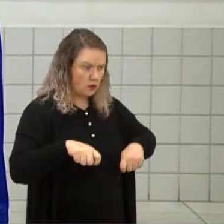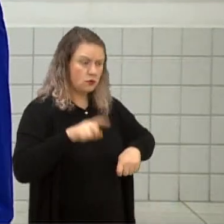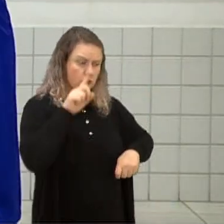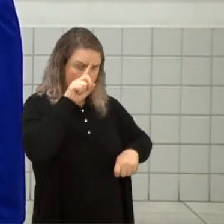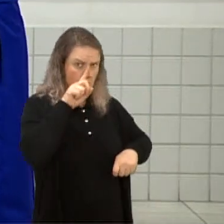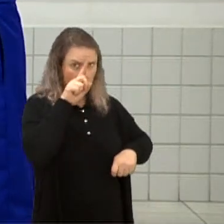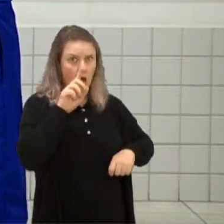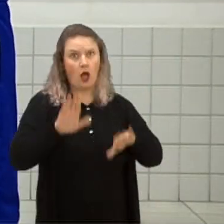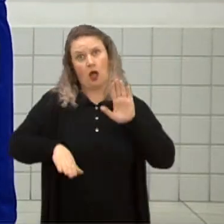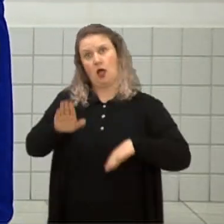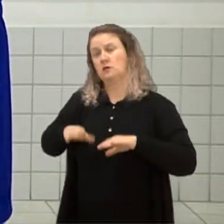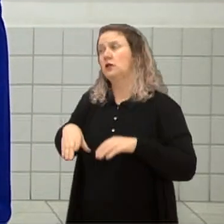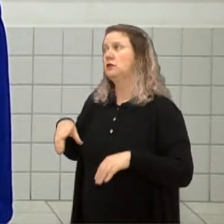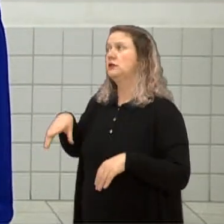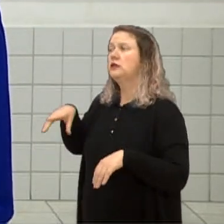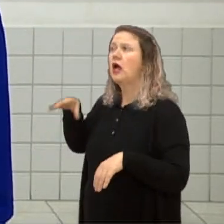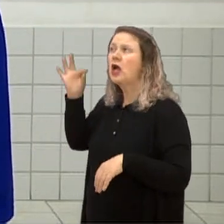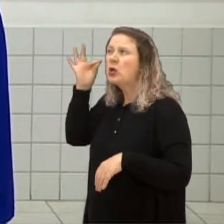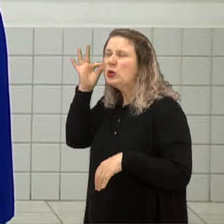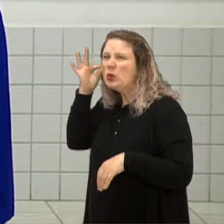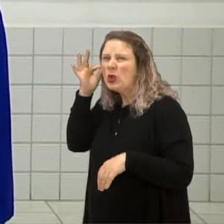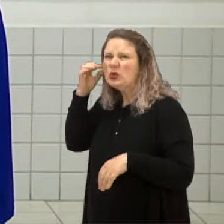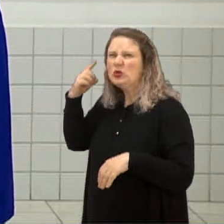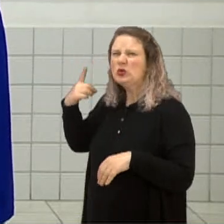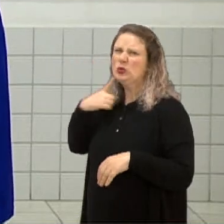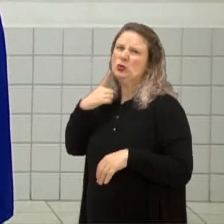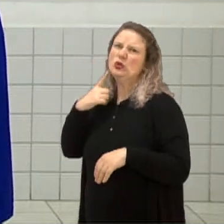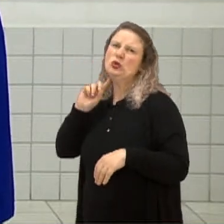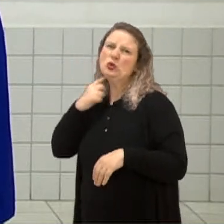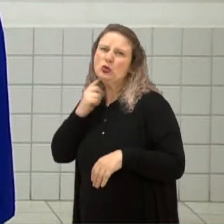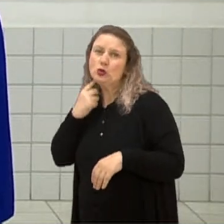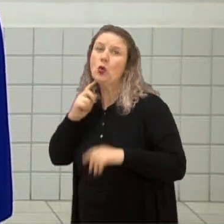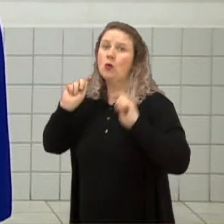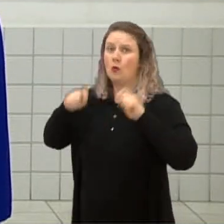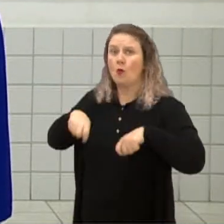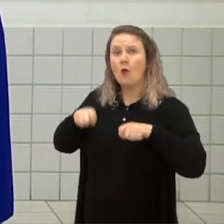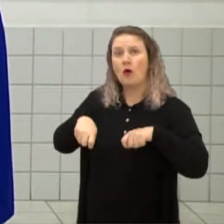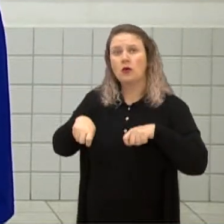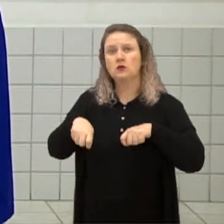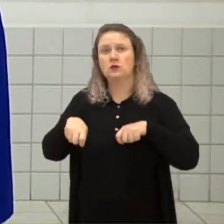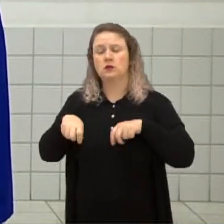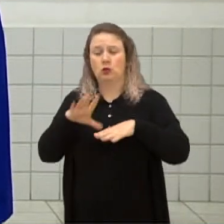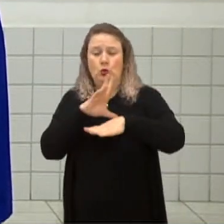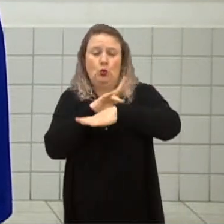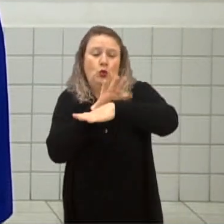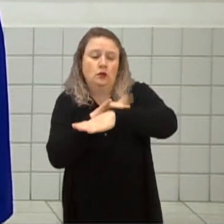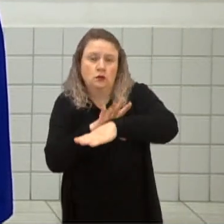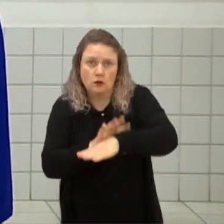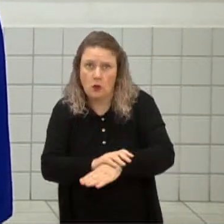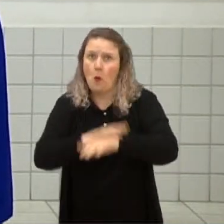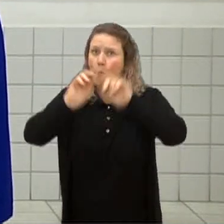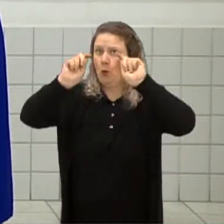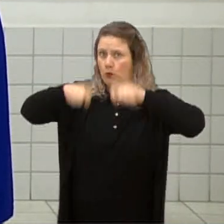coisas que não deveriam ter entrado lá. Com certeza. Pode ser infecções, uma bactéria, um